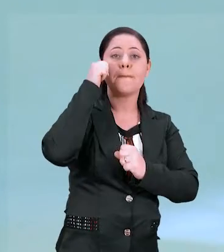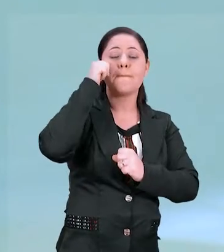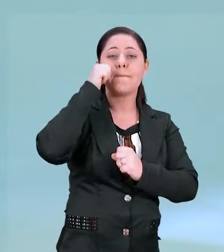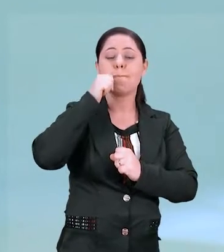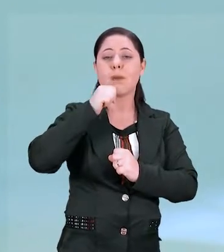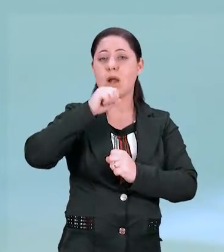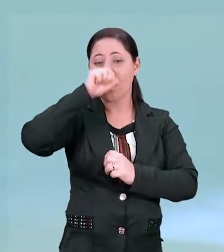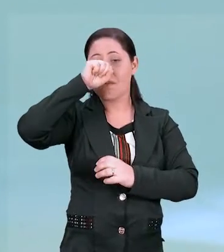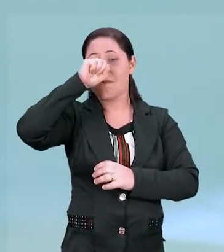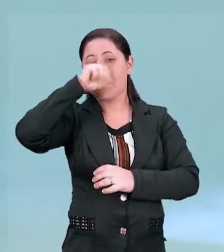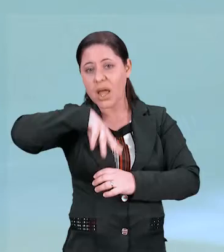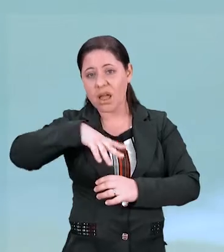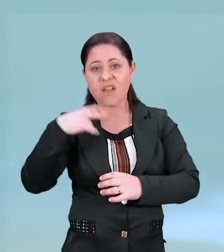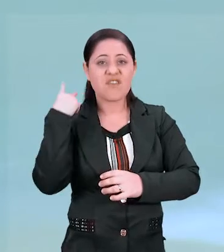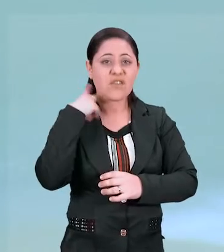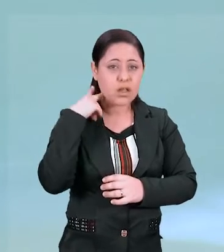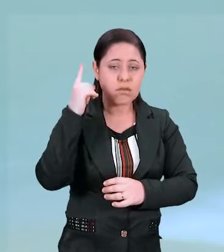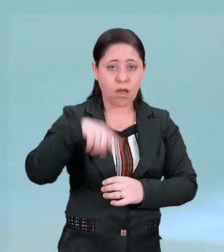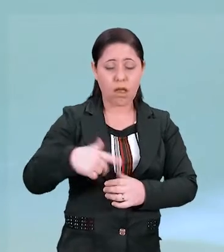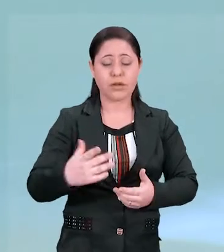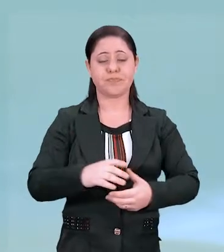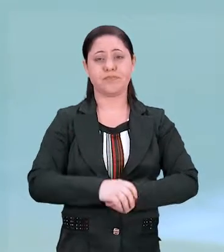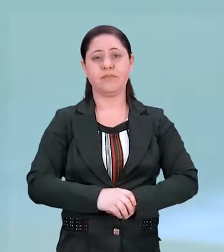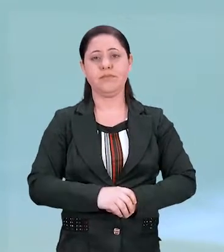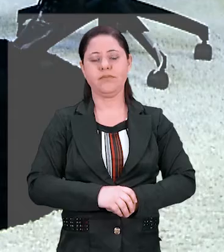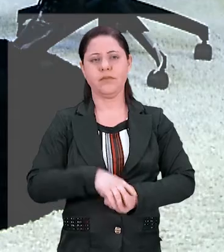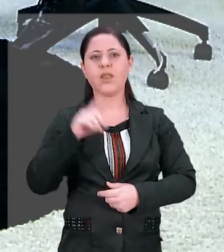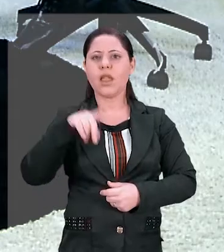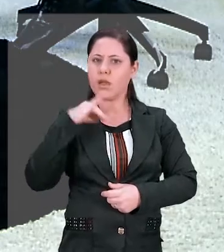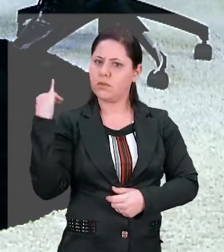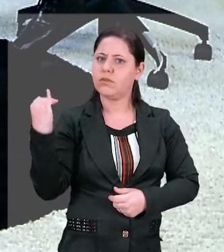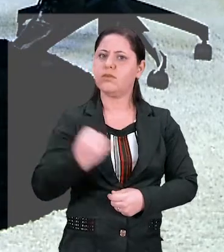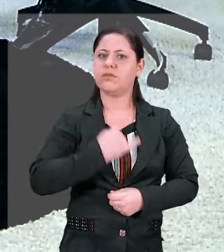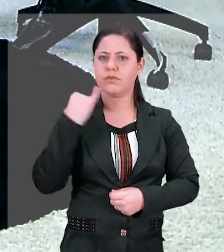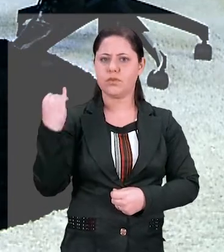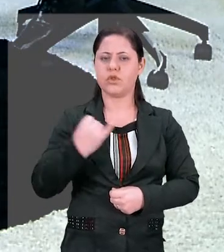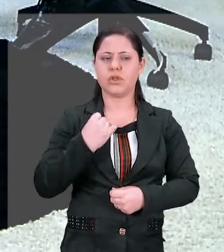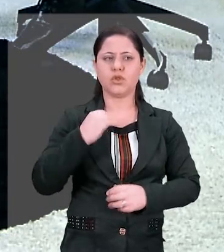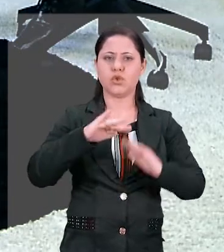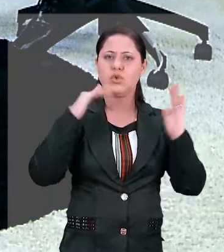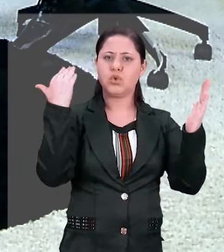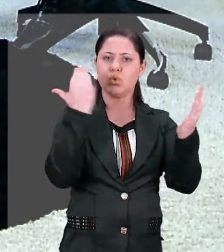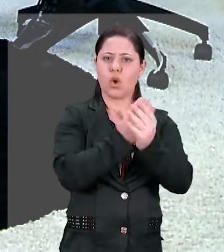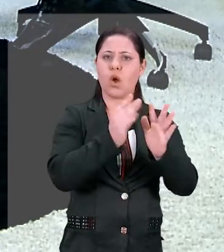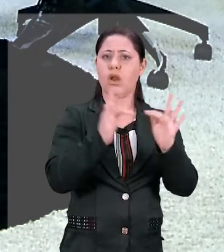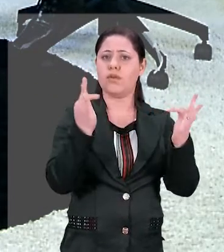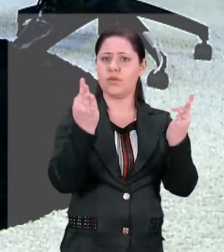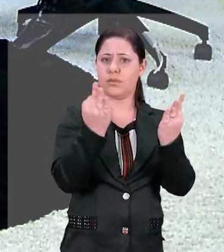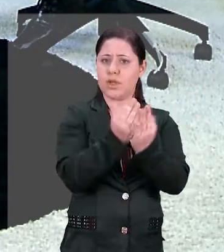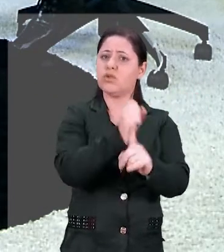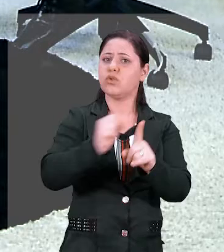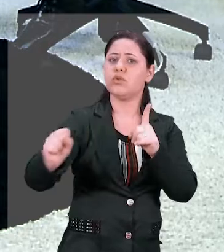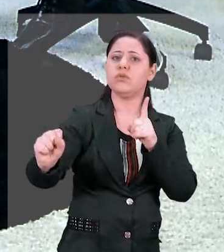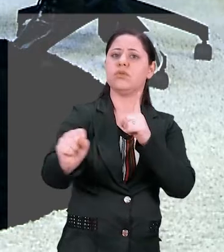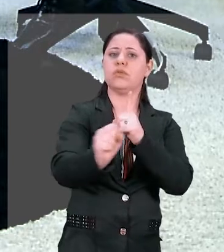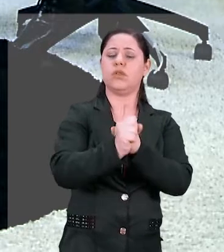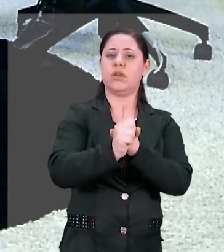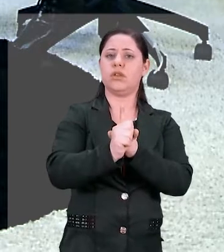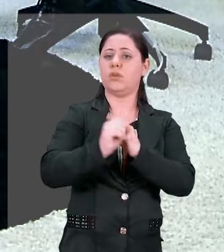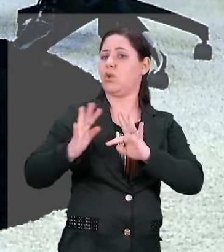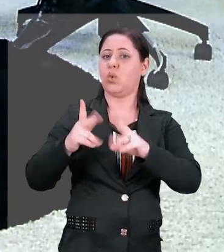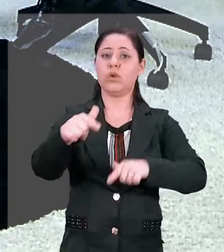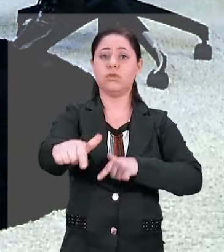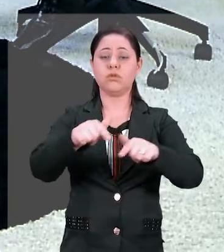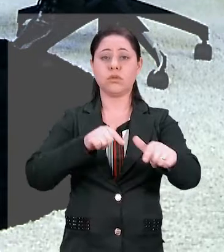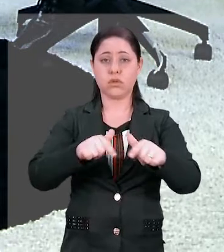familiar, secretário Videira, ela é realmente fundamental, né? Escola, família, sociedade, para a gente